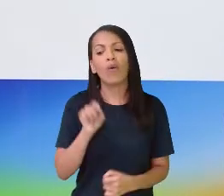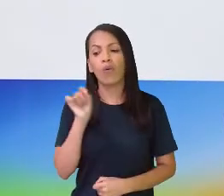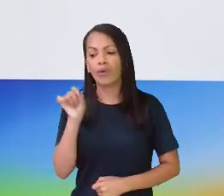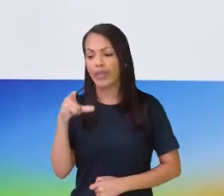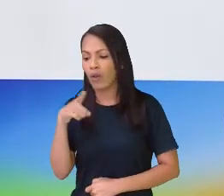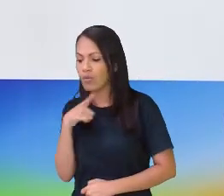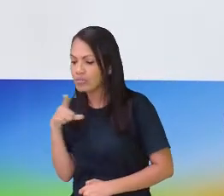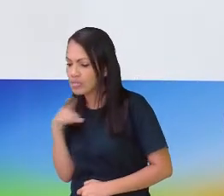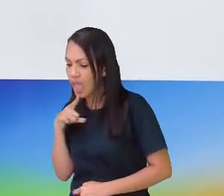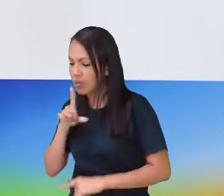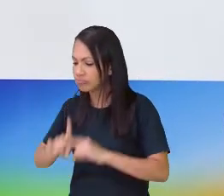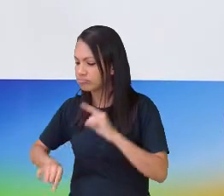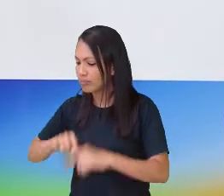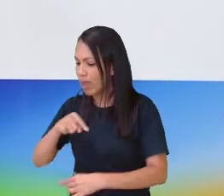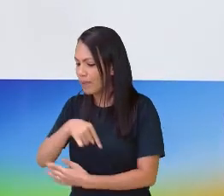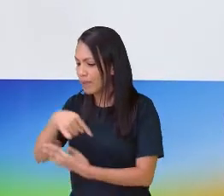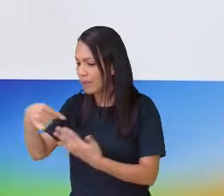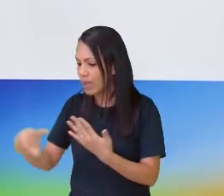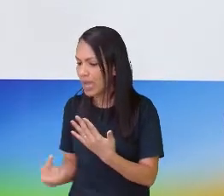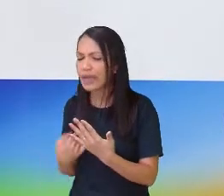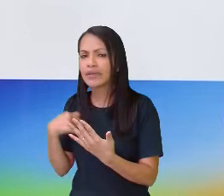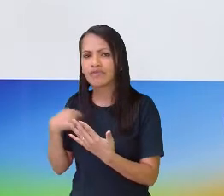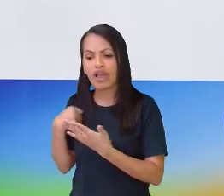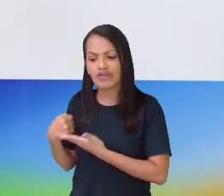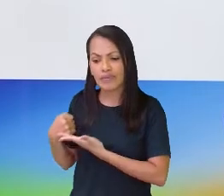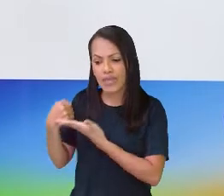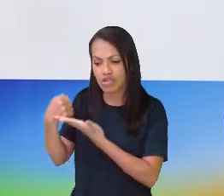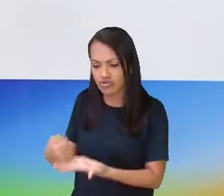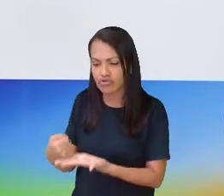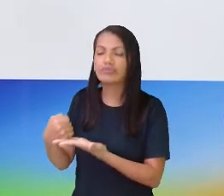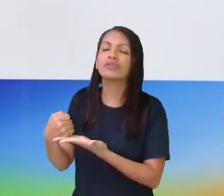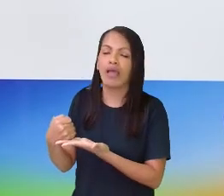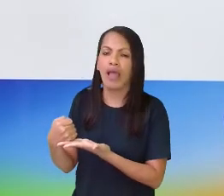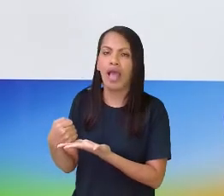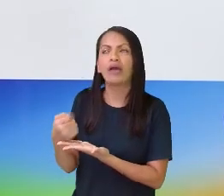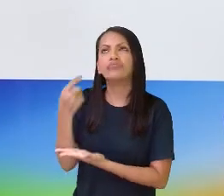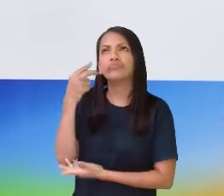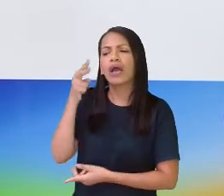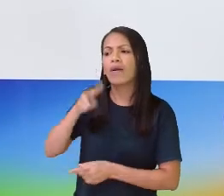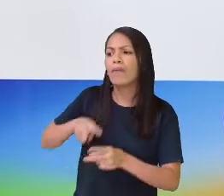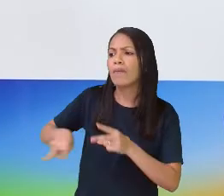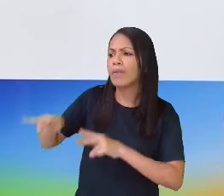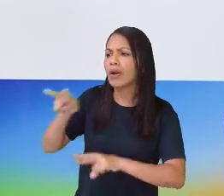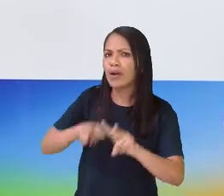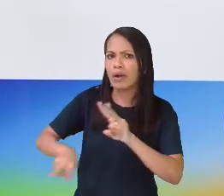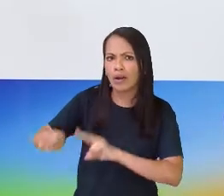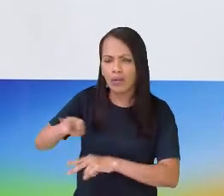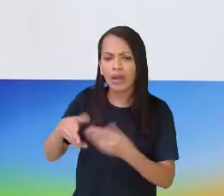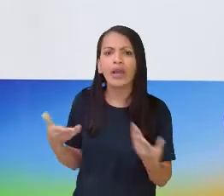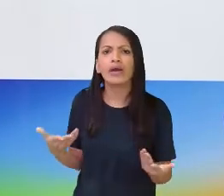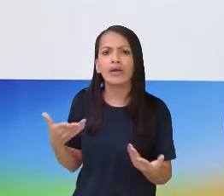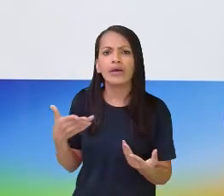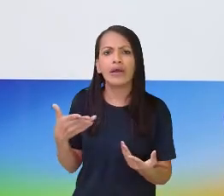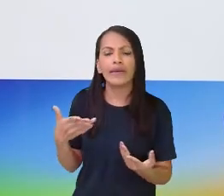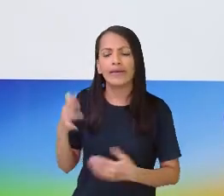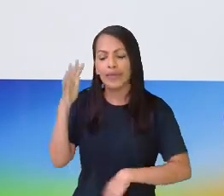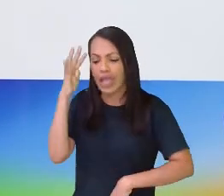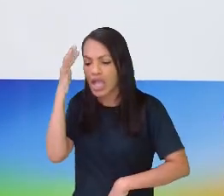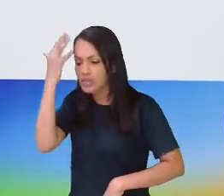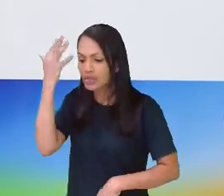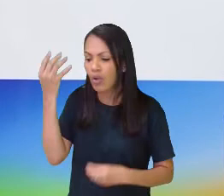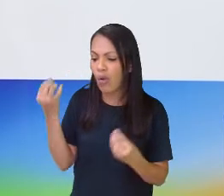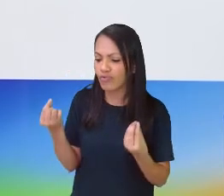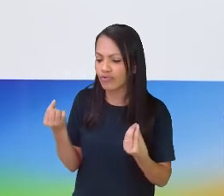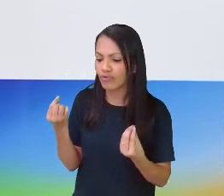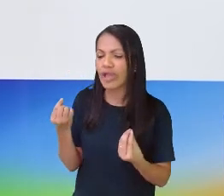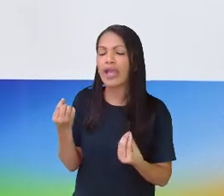tenho de elemento, né, que vão fomentar o meu olhar, construir o meu olhar, por conseguinte, tomar as decisões